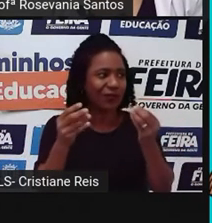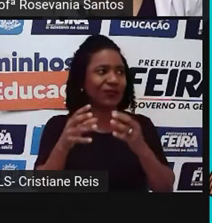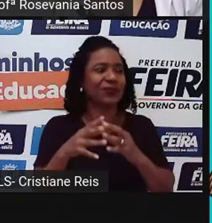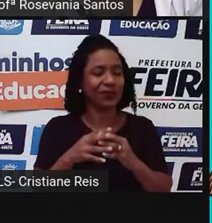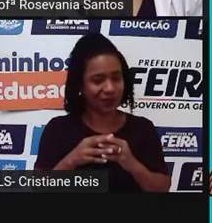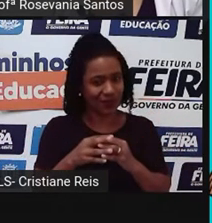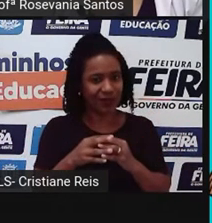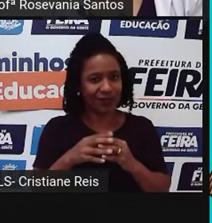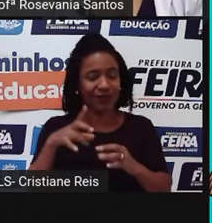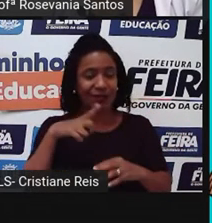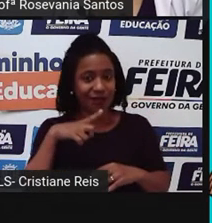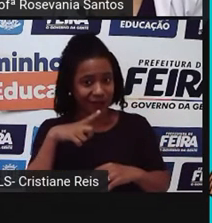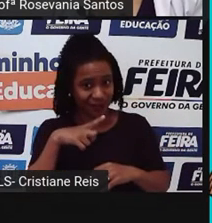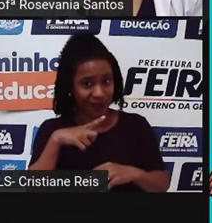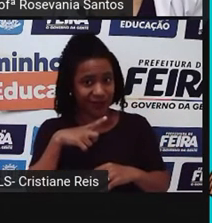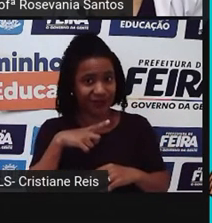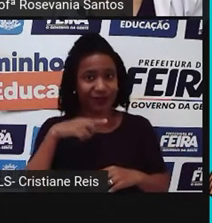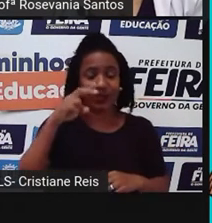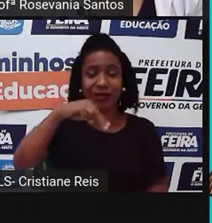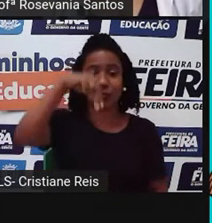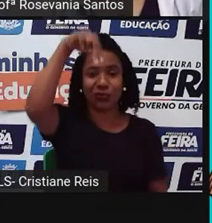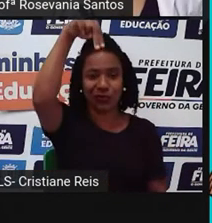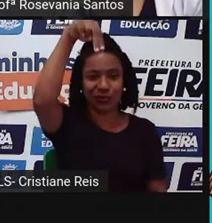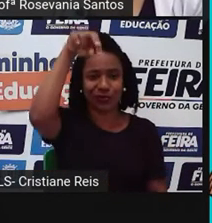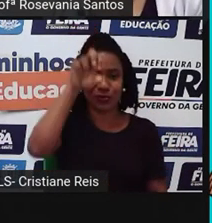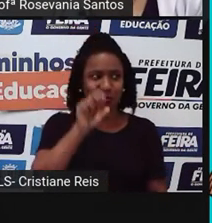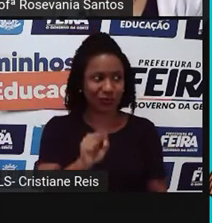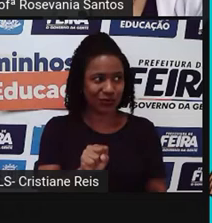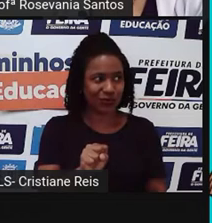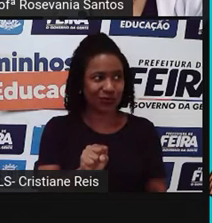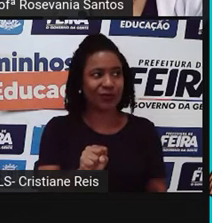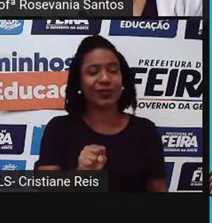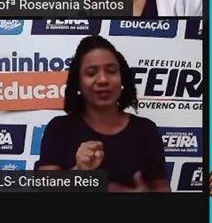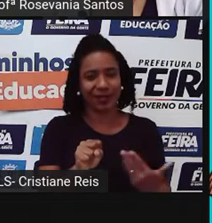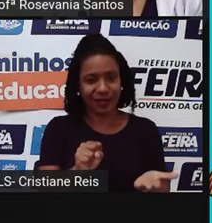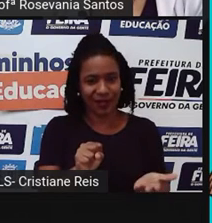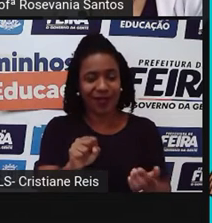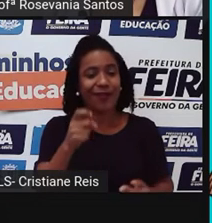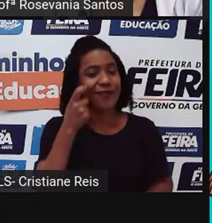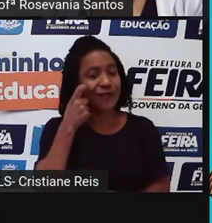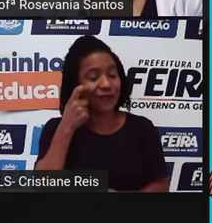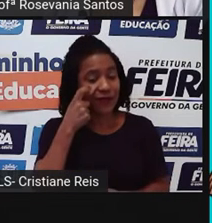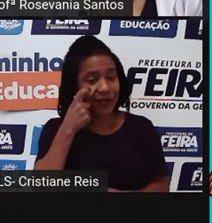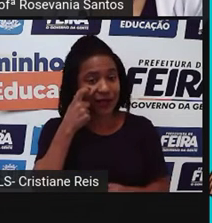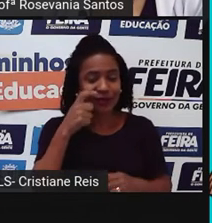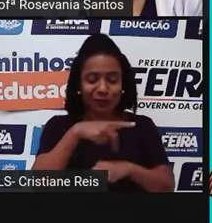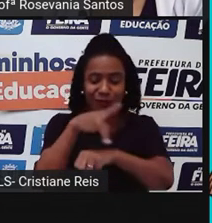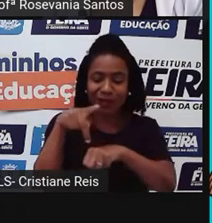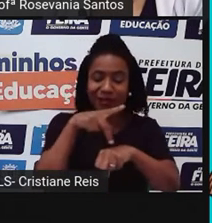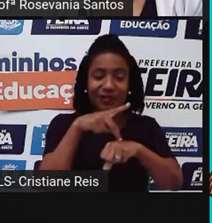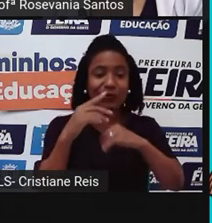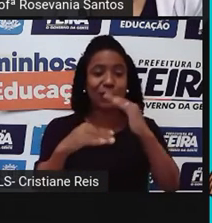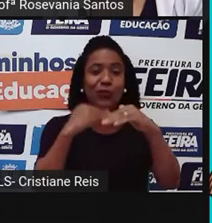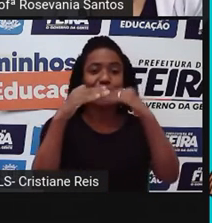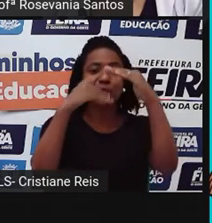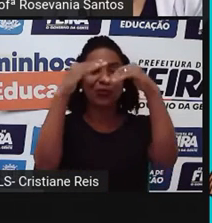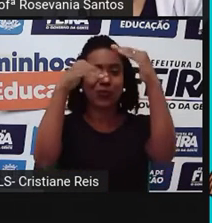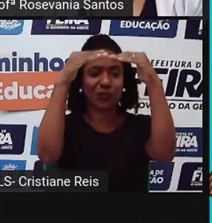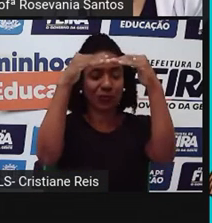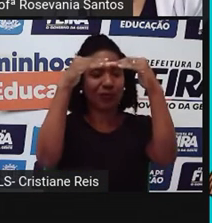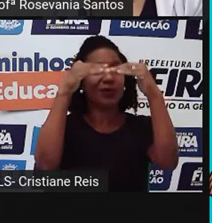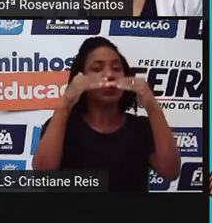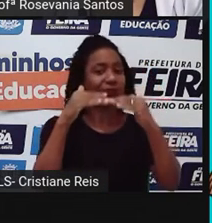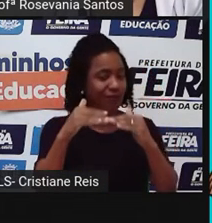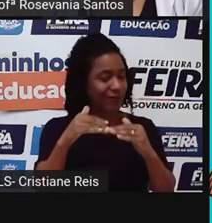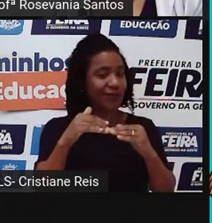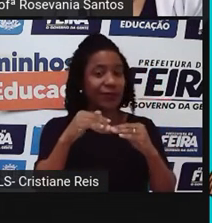ela ficou apelidada, né, em Norte e Sul. E aí, o que que a gente observou? Que os países desenvolvidos estavam